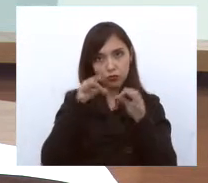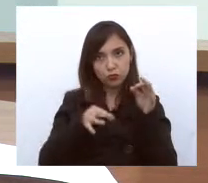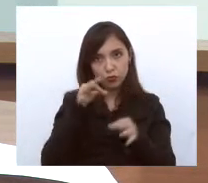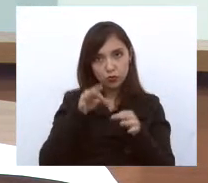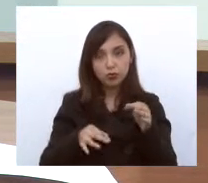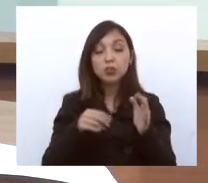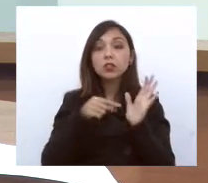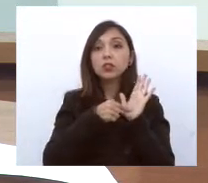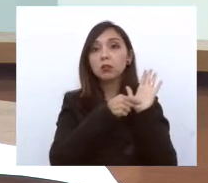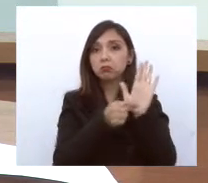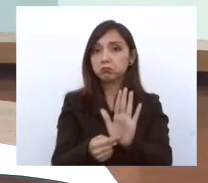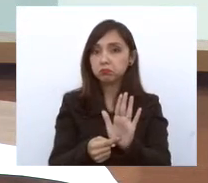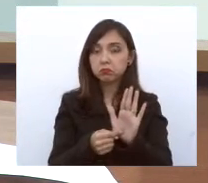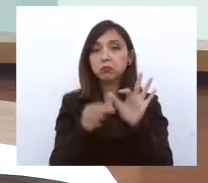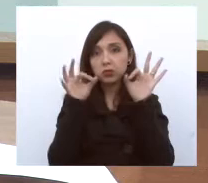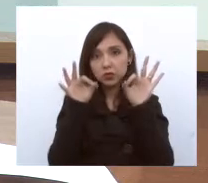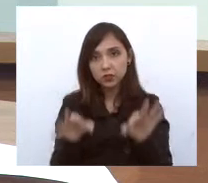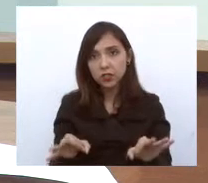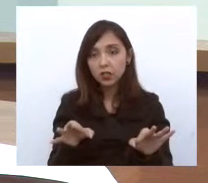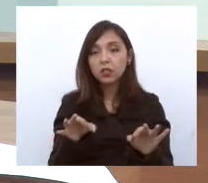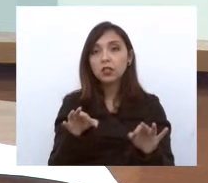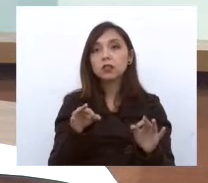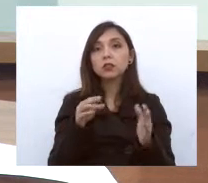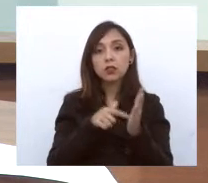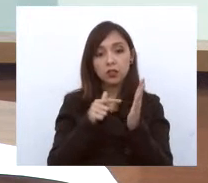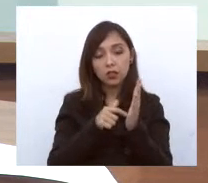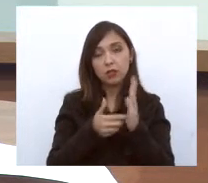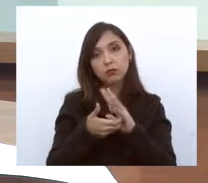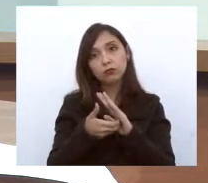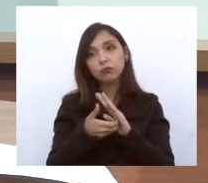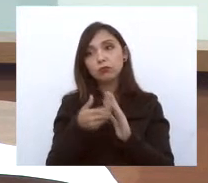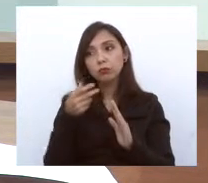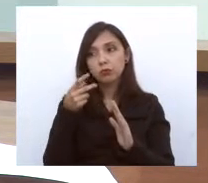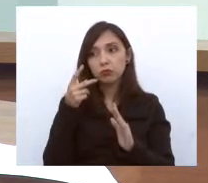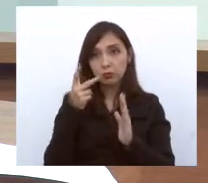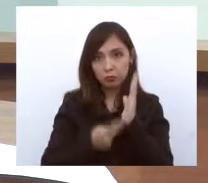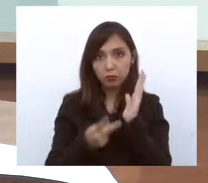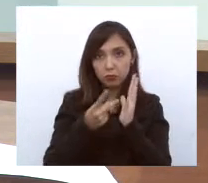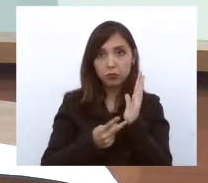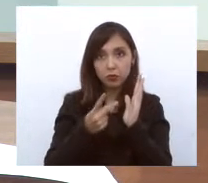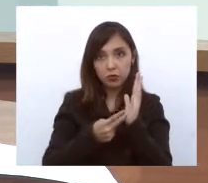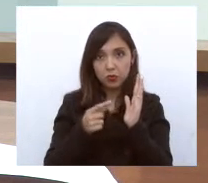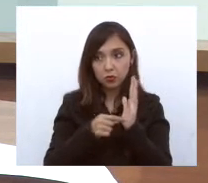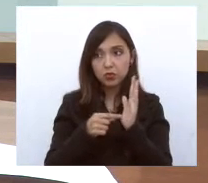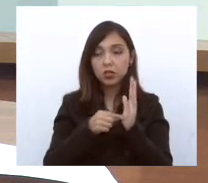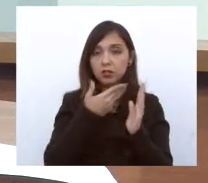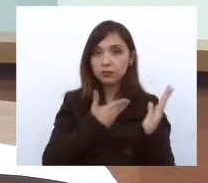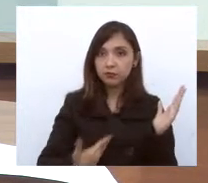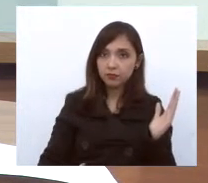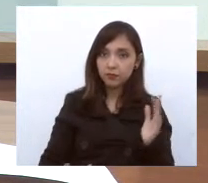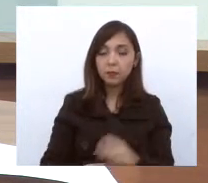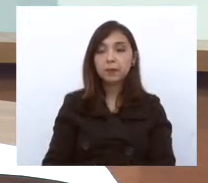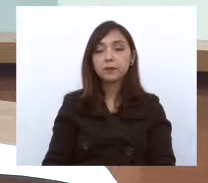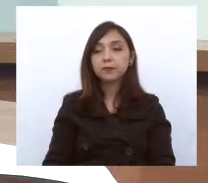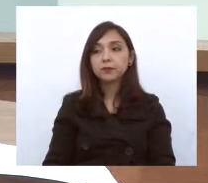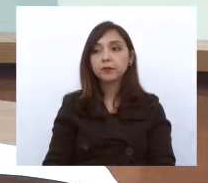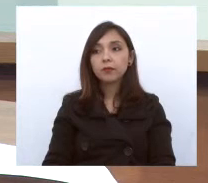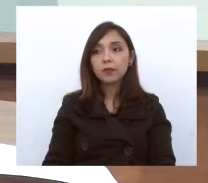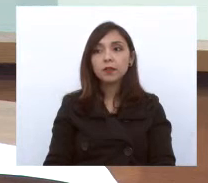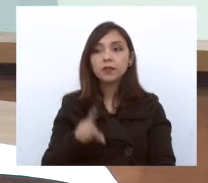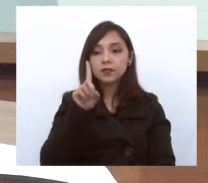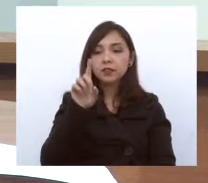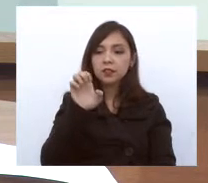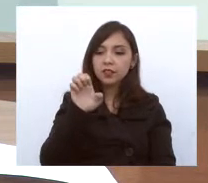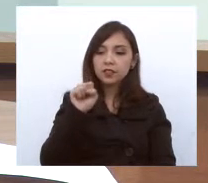parecer favorável ao projeto de desafetação, o bom projeto do nosso governo,